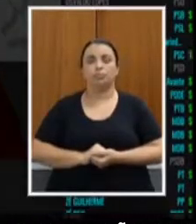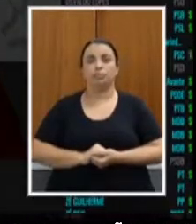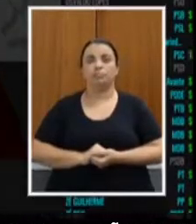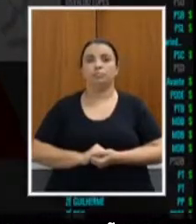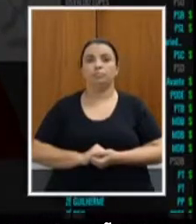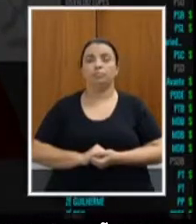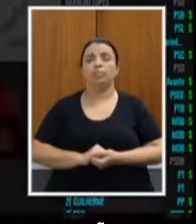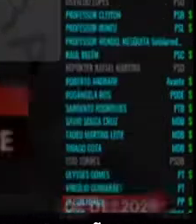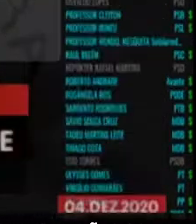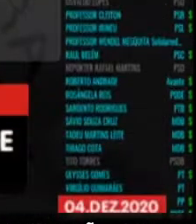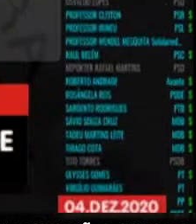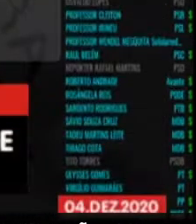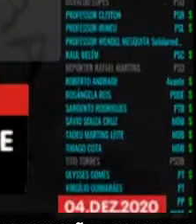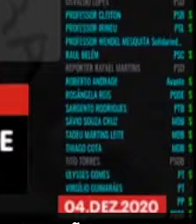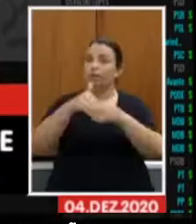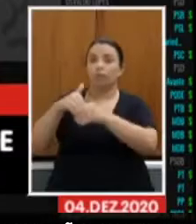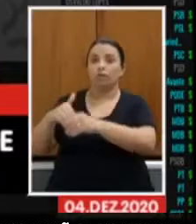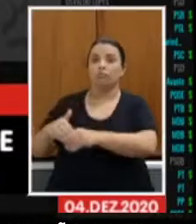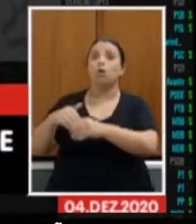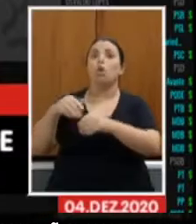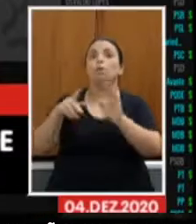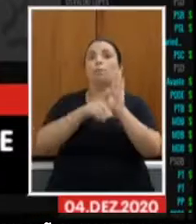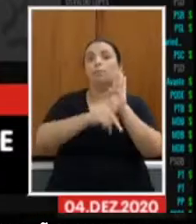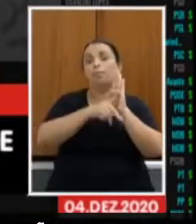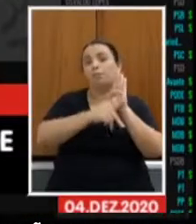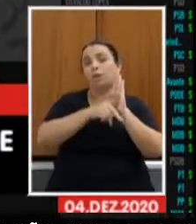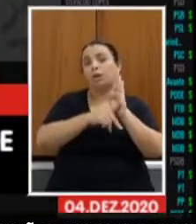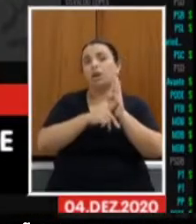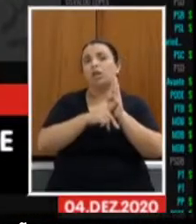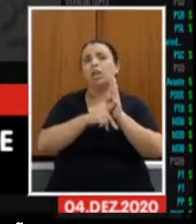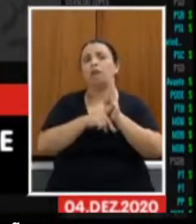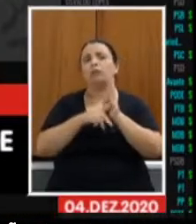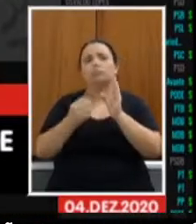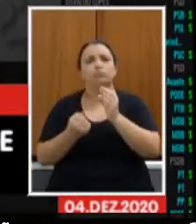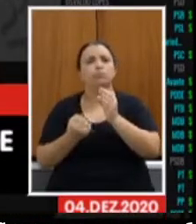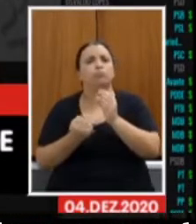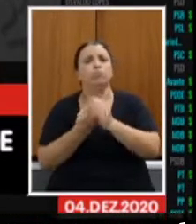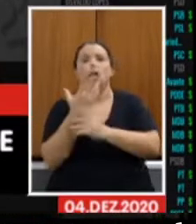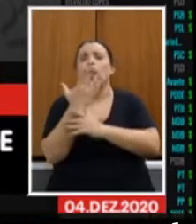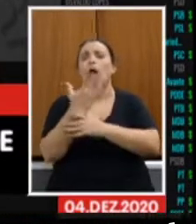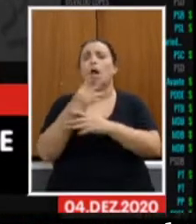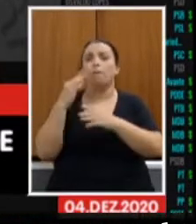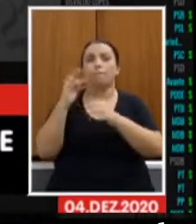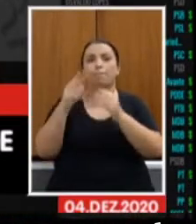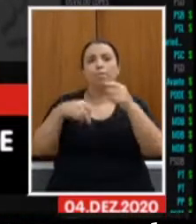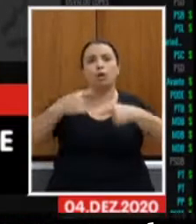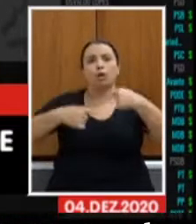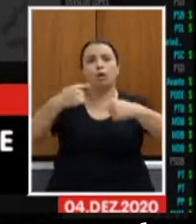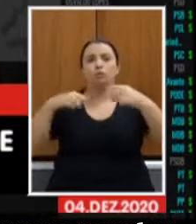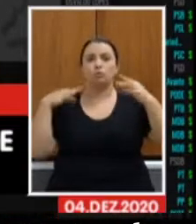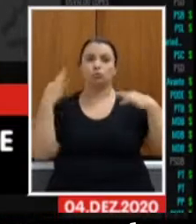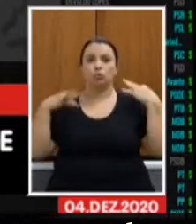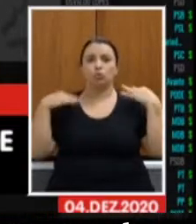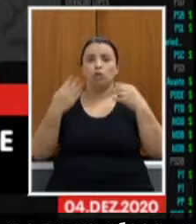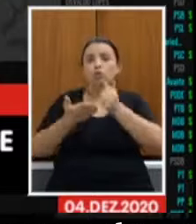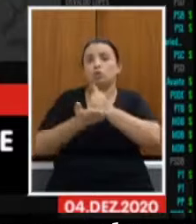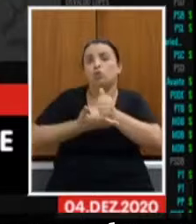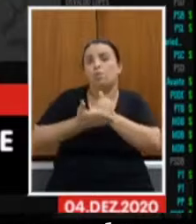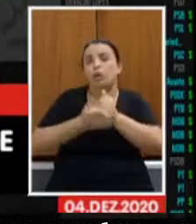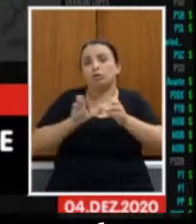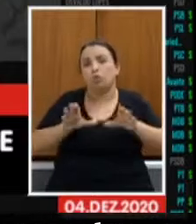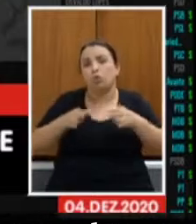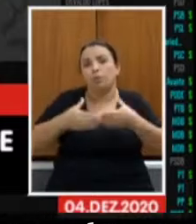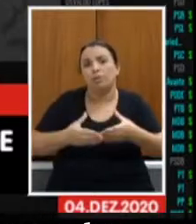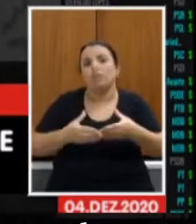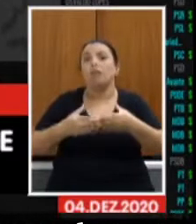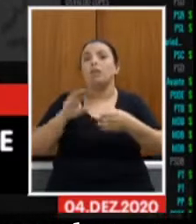Em votação agora o projeto de lei que institui a política estadual de turismo de base comunitária no Estado. De